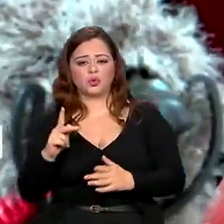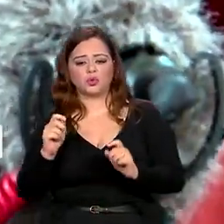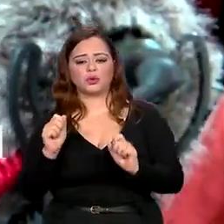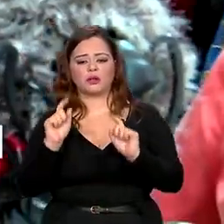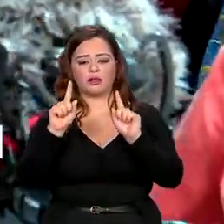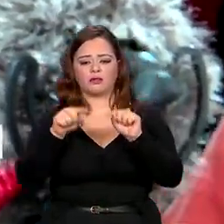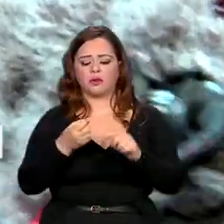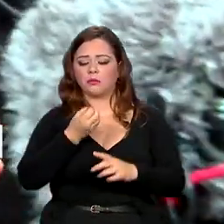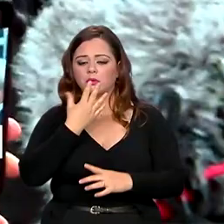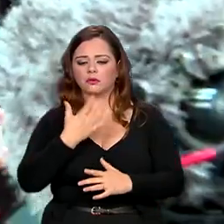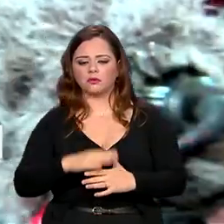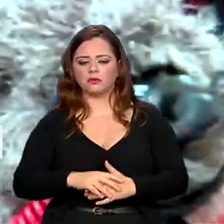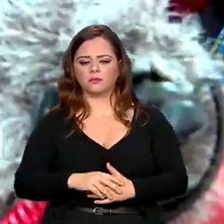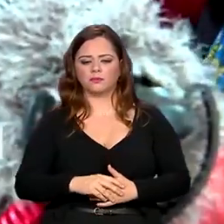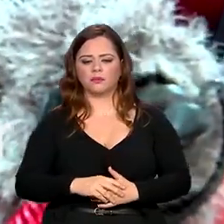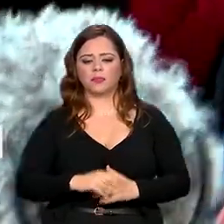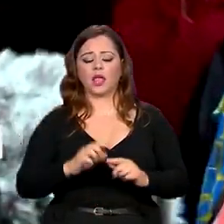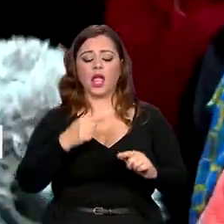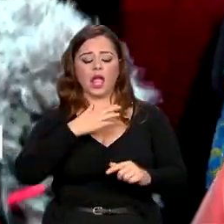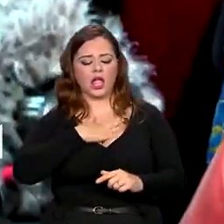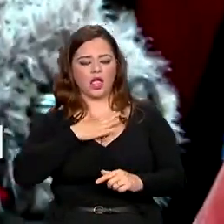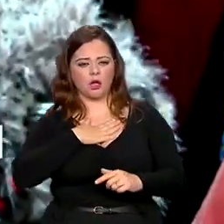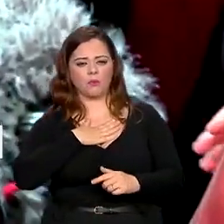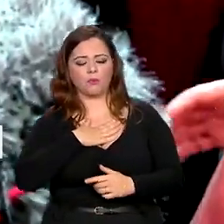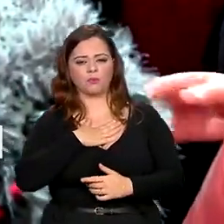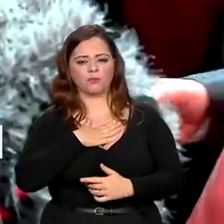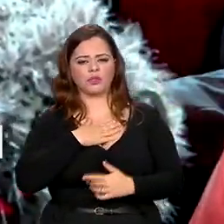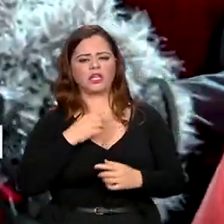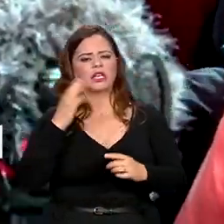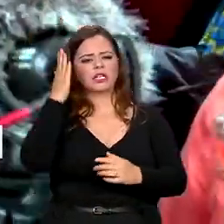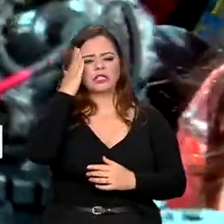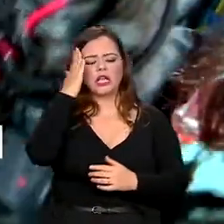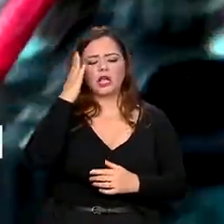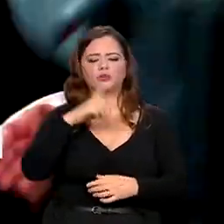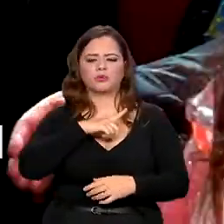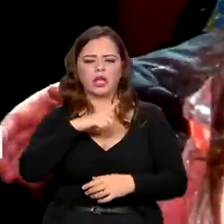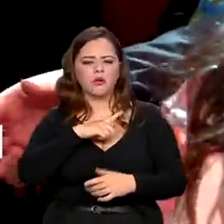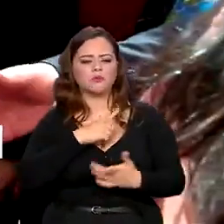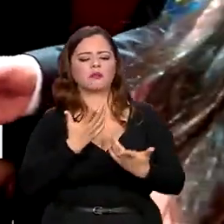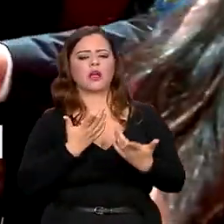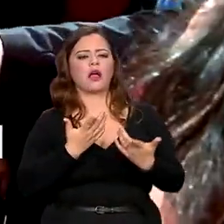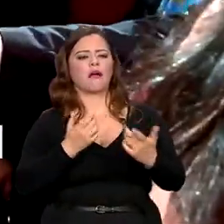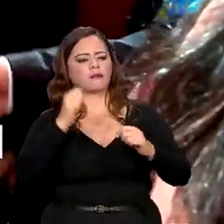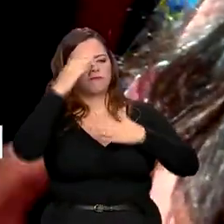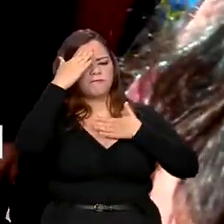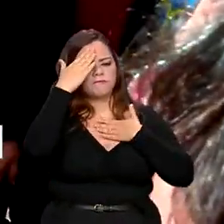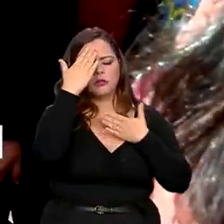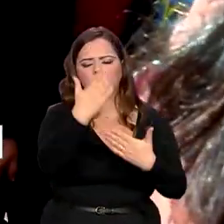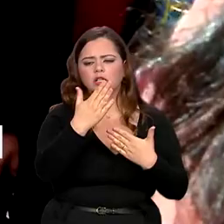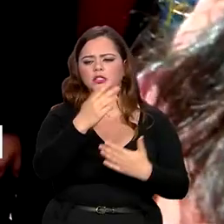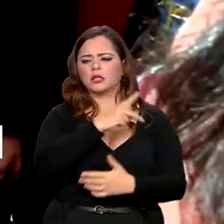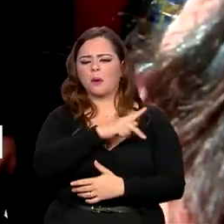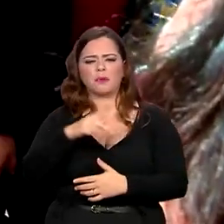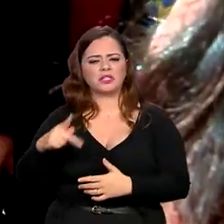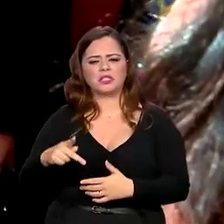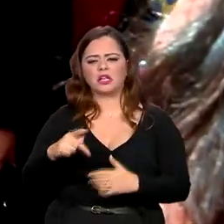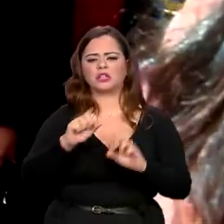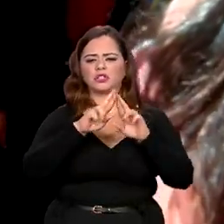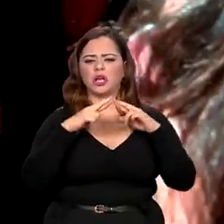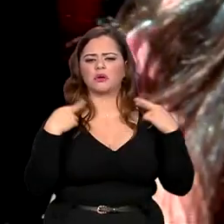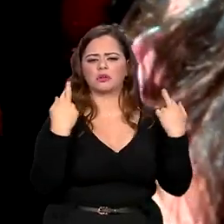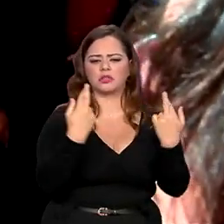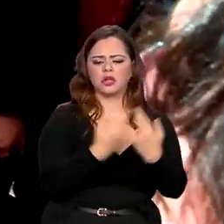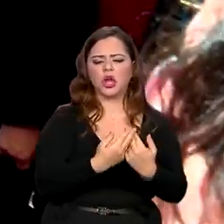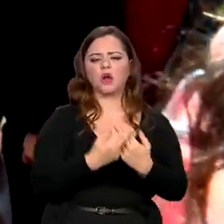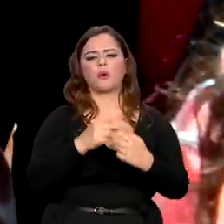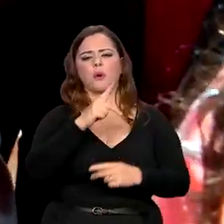extraordinária. Este protesto não é uma visita. Eu só tenho que agradecer ao presidente da Assembleia, ao presidente Rebelo e